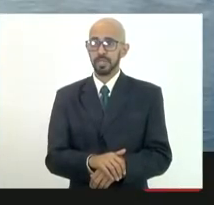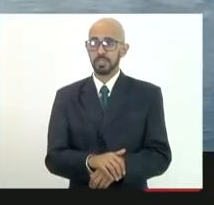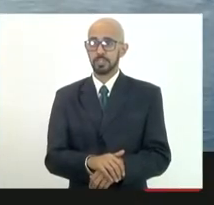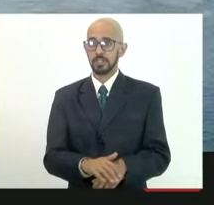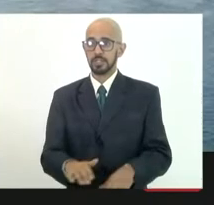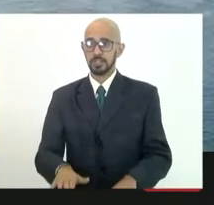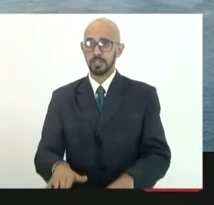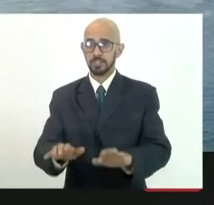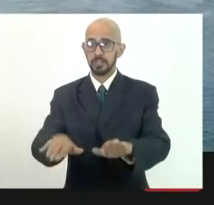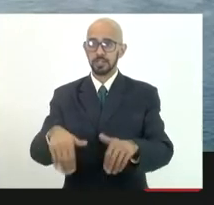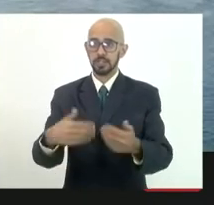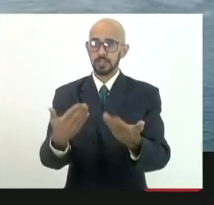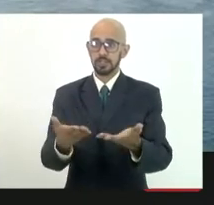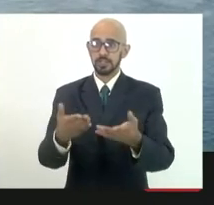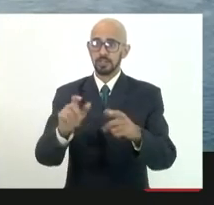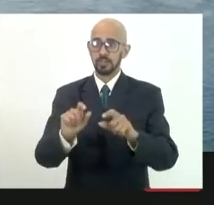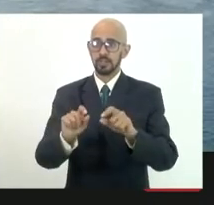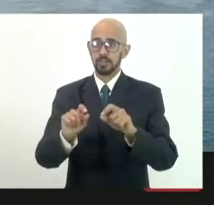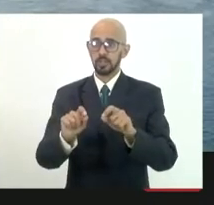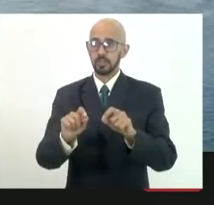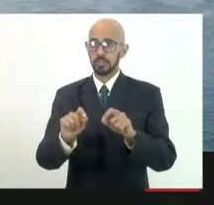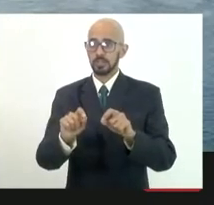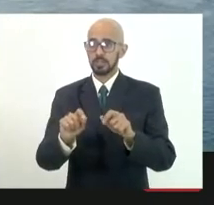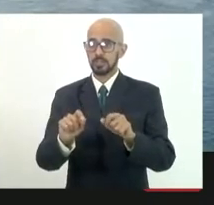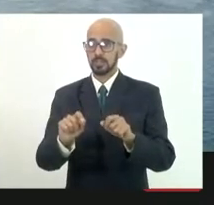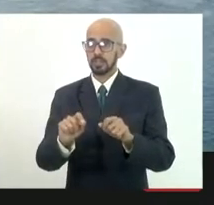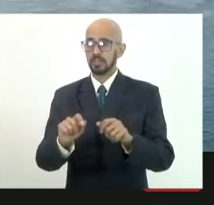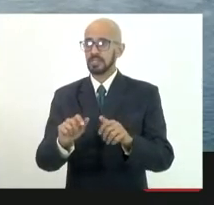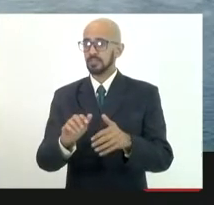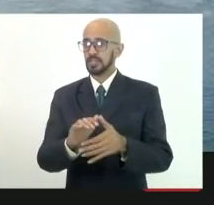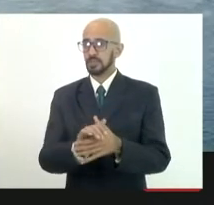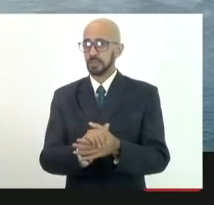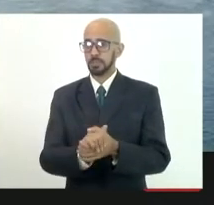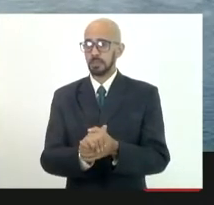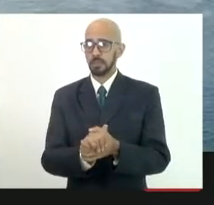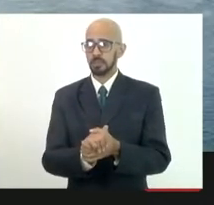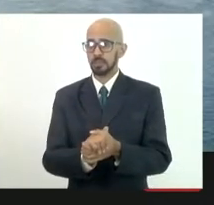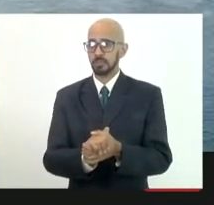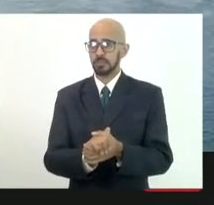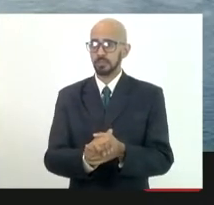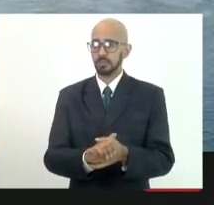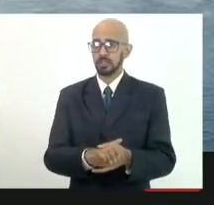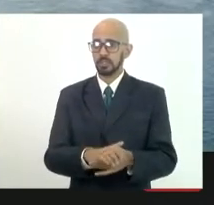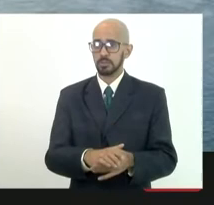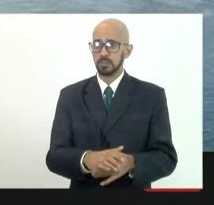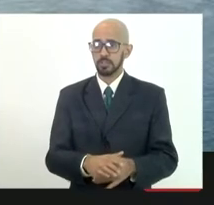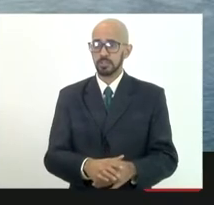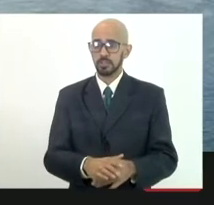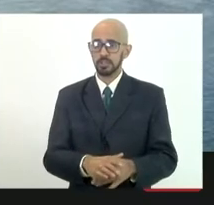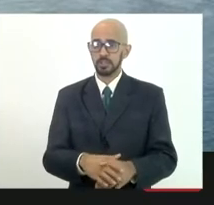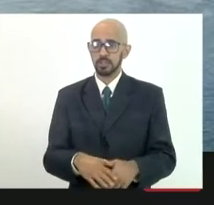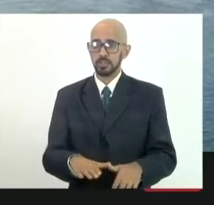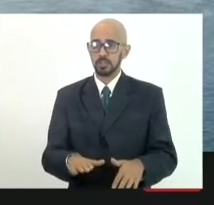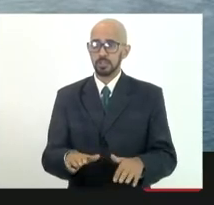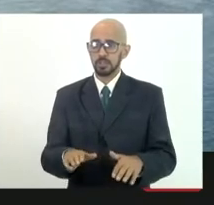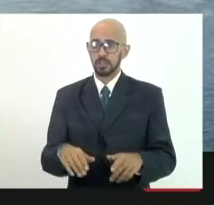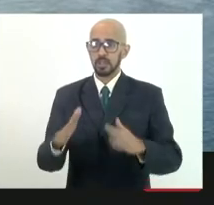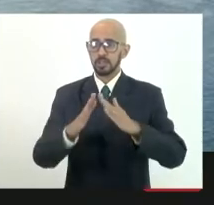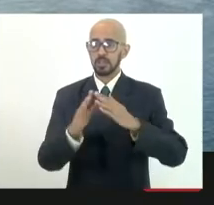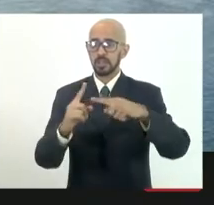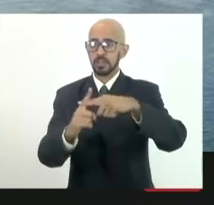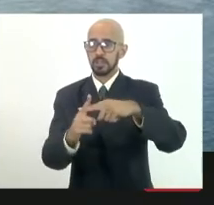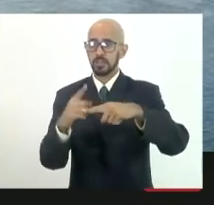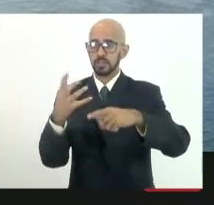aqui nosso querido pastor Manuel Ribeiro, que eu muito admiro o trabalho e acompanho o trabalho dessa igreja,